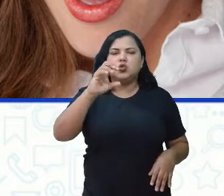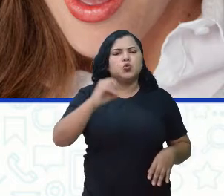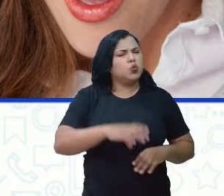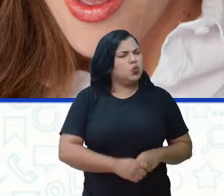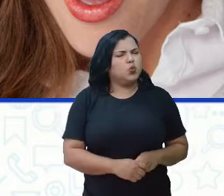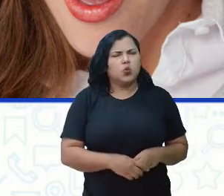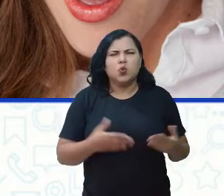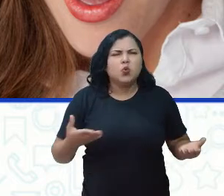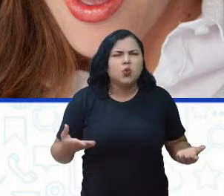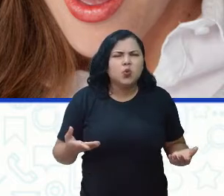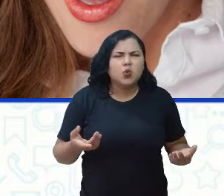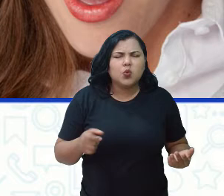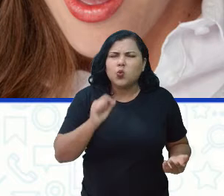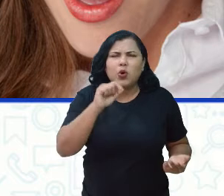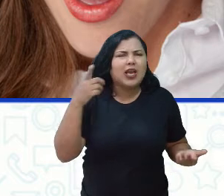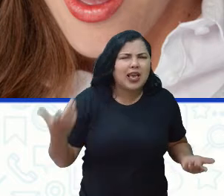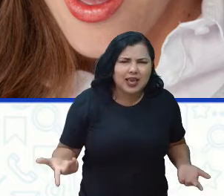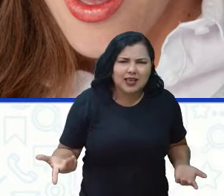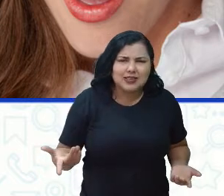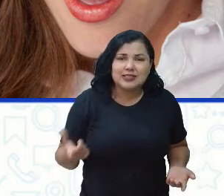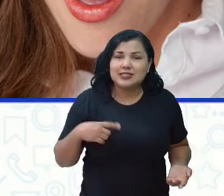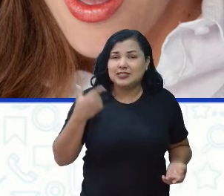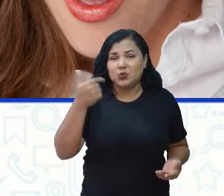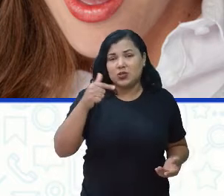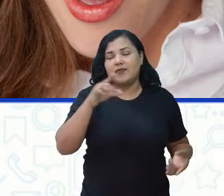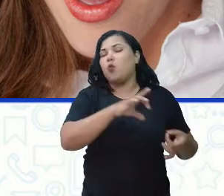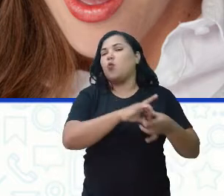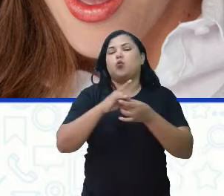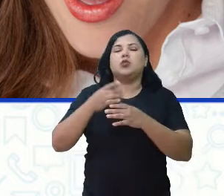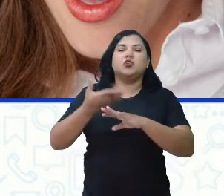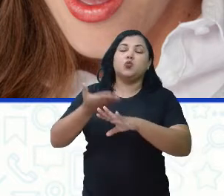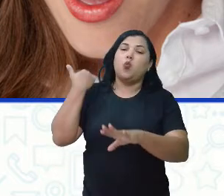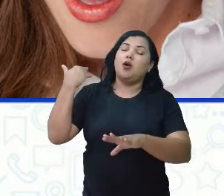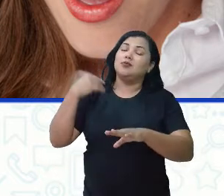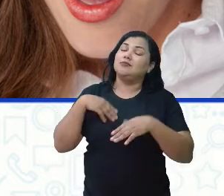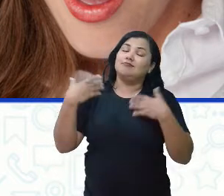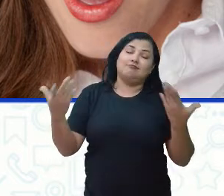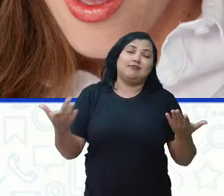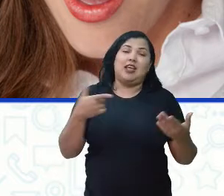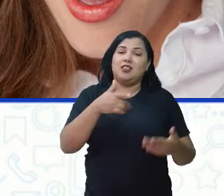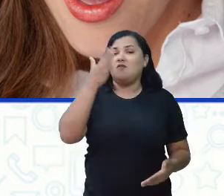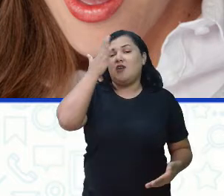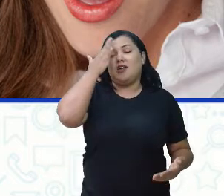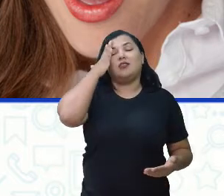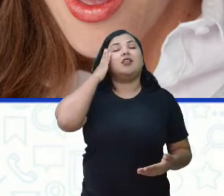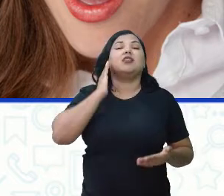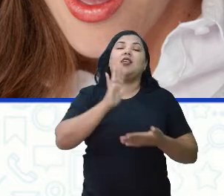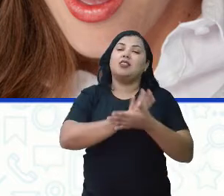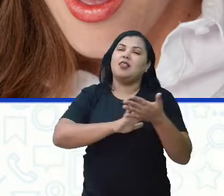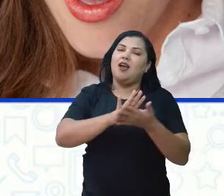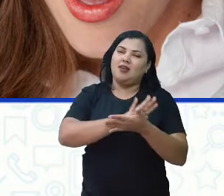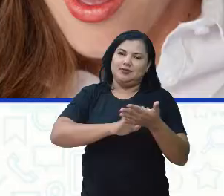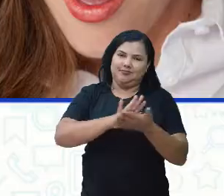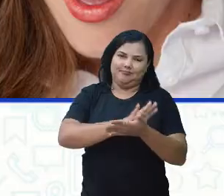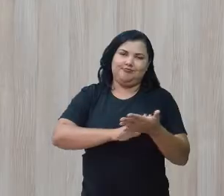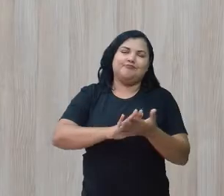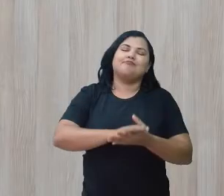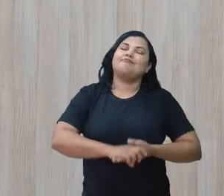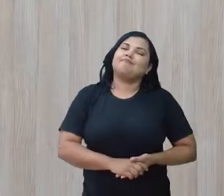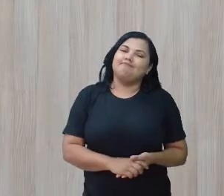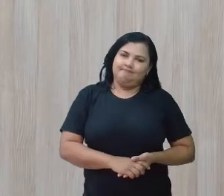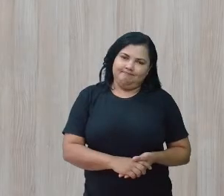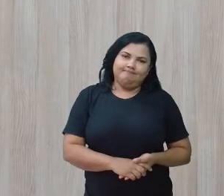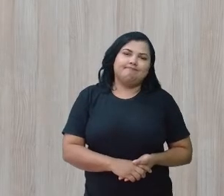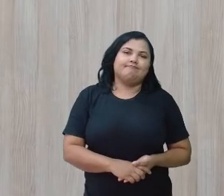se eu não tiver um contexto anterior, se o falante não souber do que eu estou falando, se o meu ouvinte não souber do que eu estou falando,